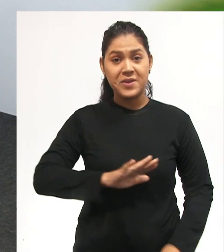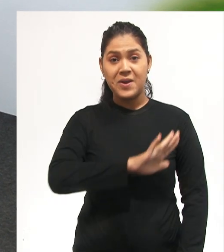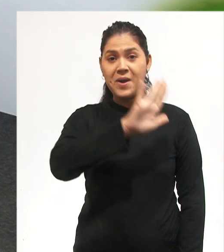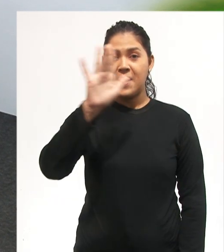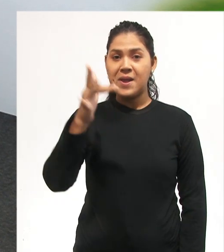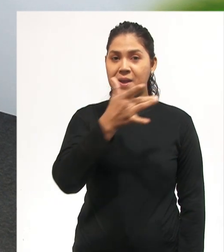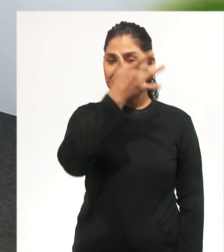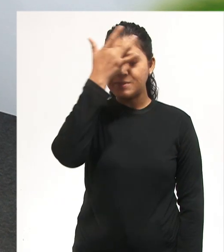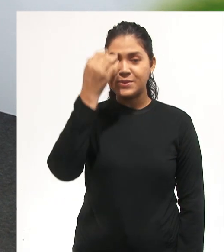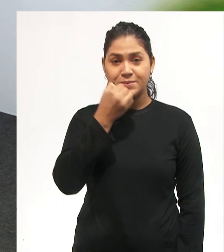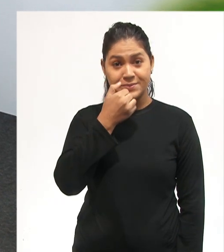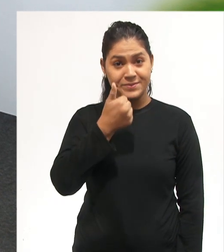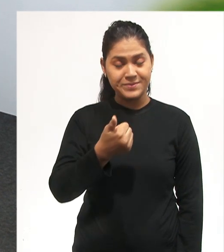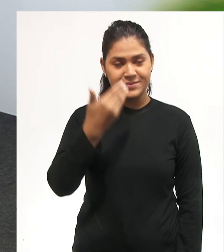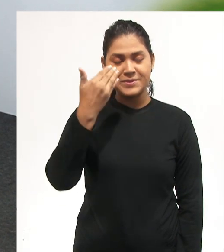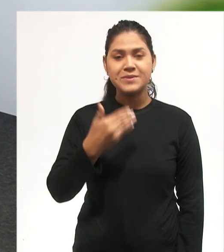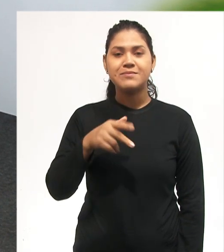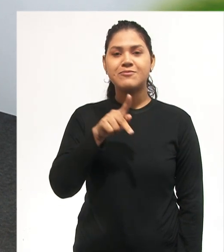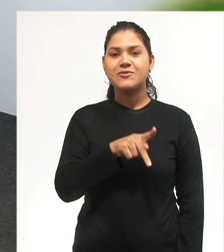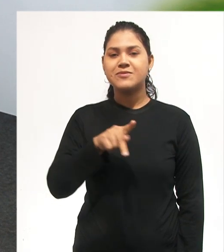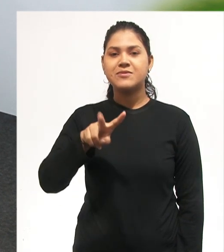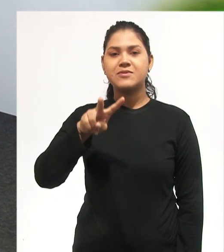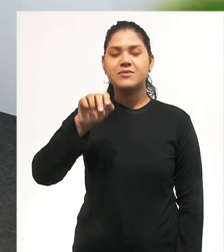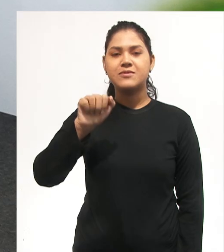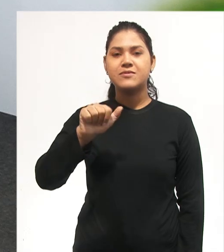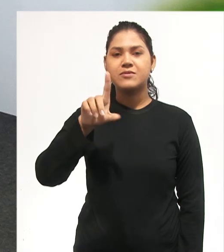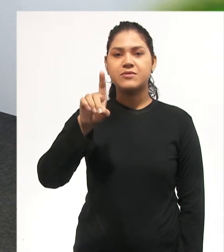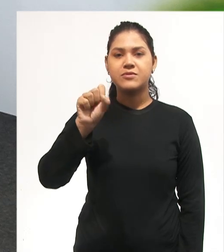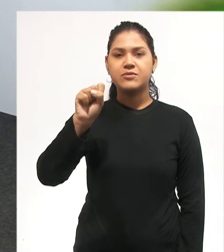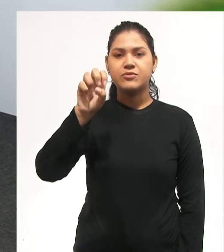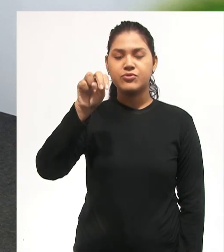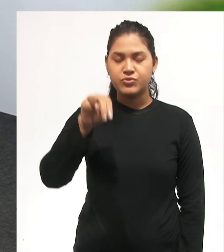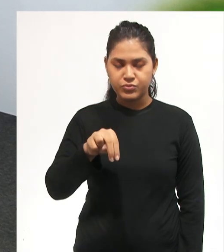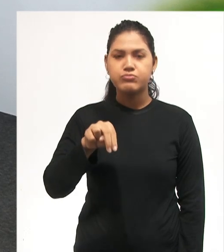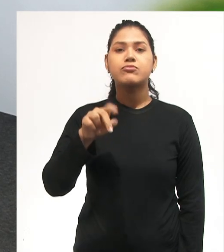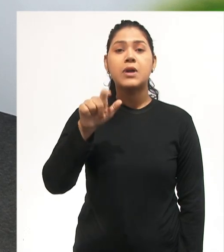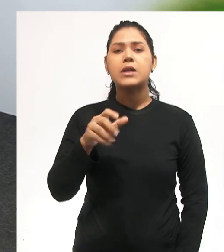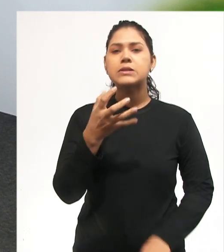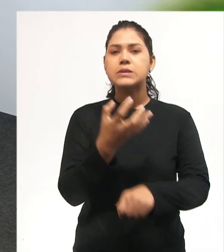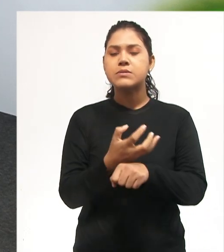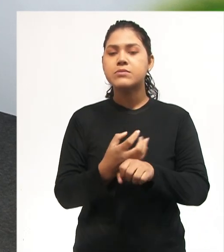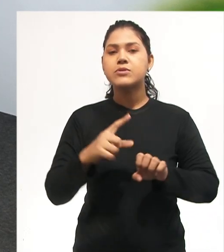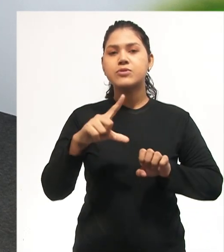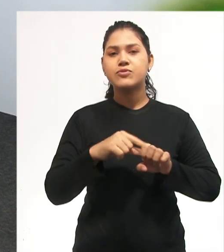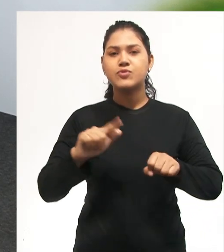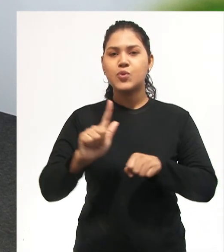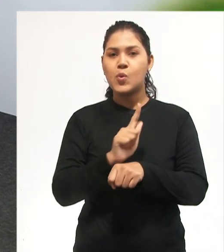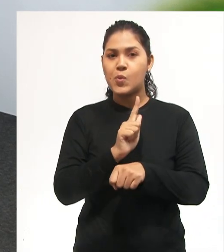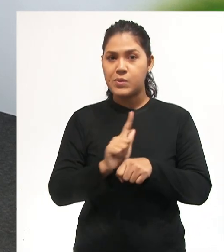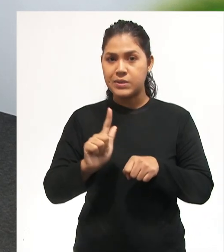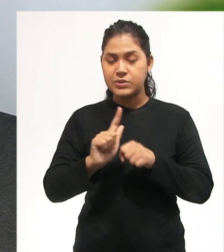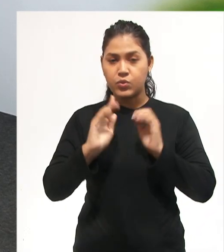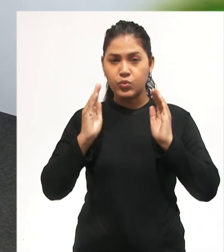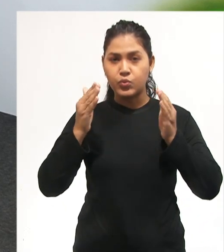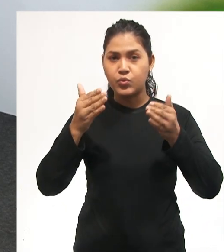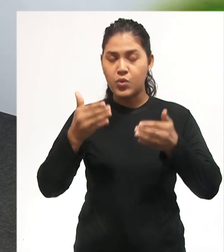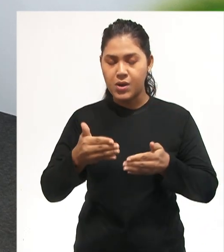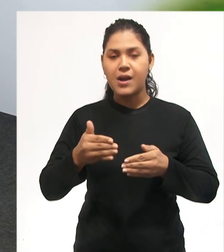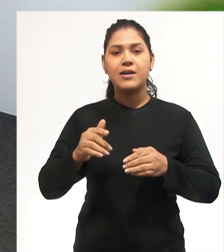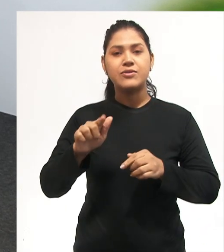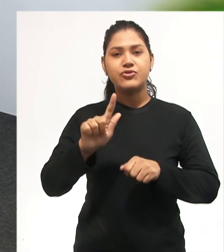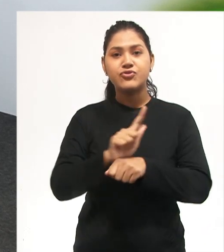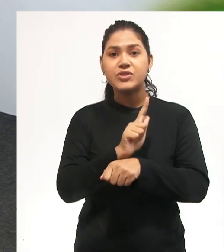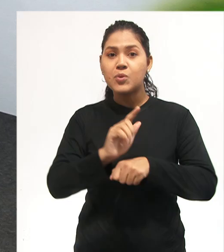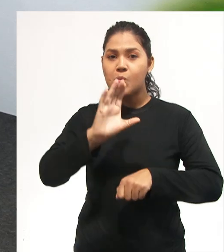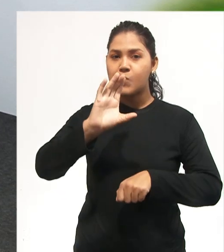Olá, tudo bem? Eu sou o professor Valdes Amaro Lima e essa é a disciplina Empreendedorismo Governamental e Inovação na Gestão Pública.